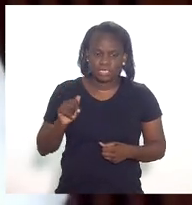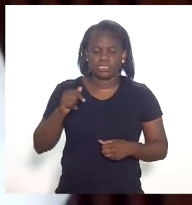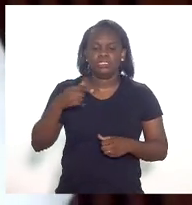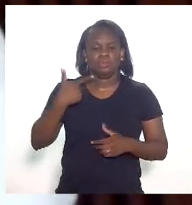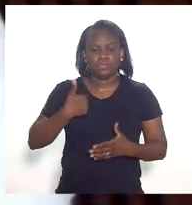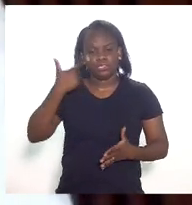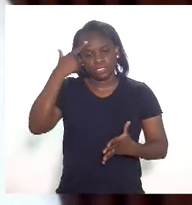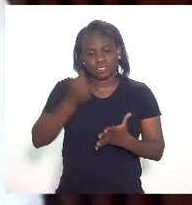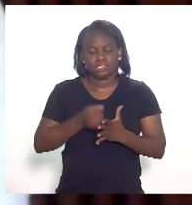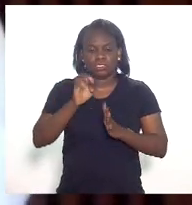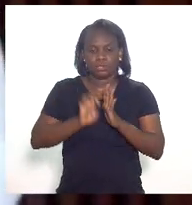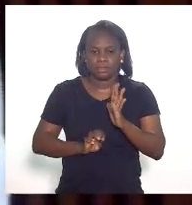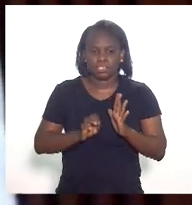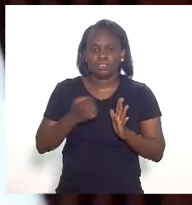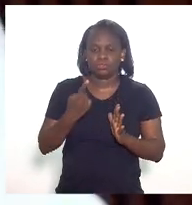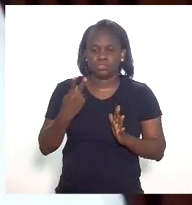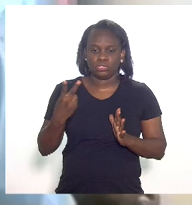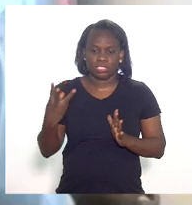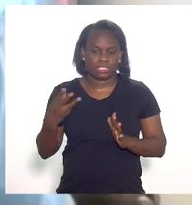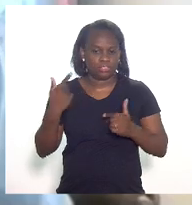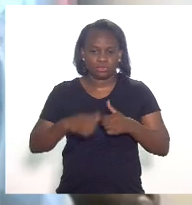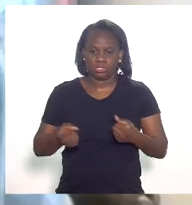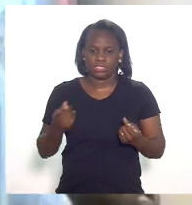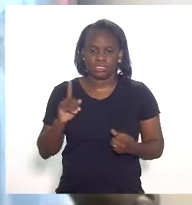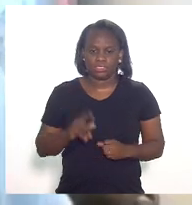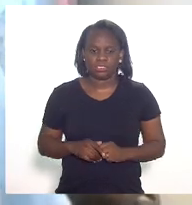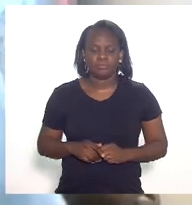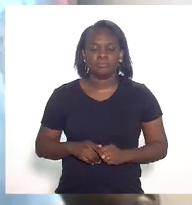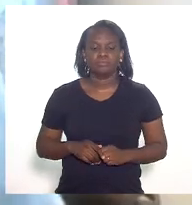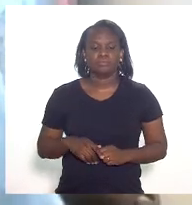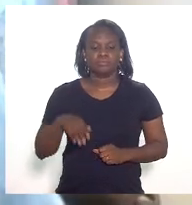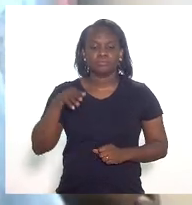emendas 1, 2 e 3. É, presidente,